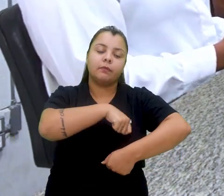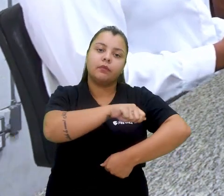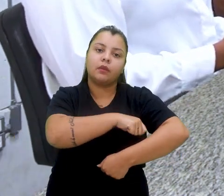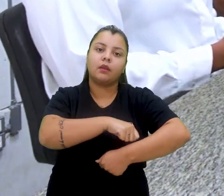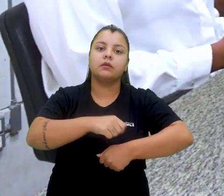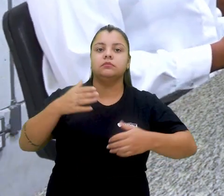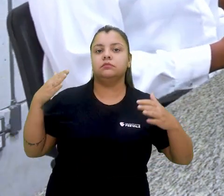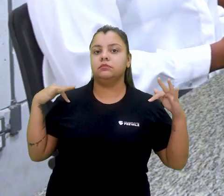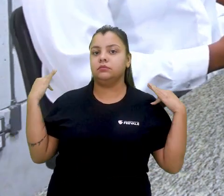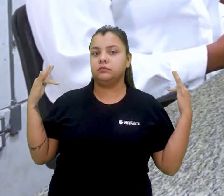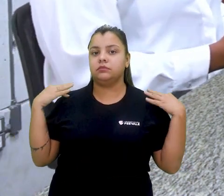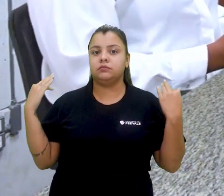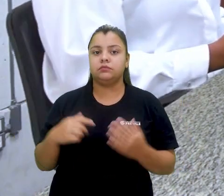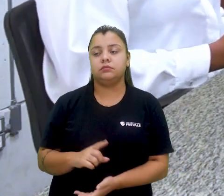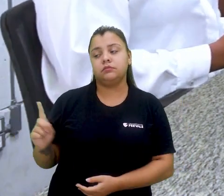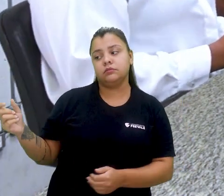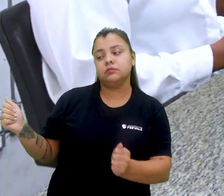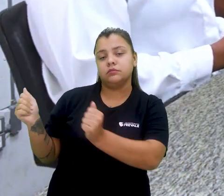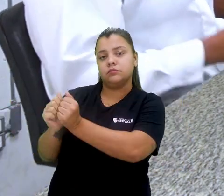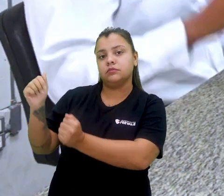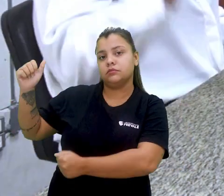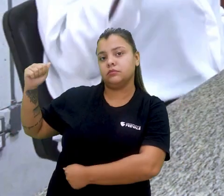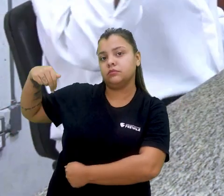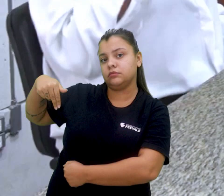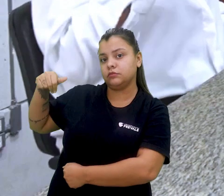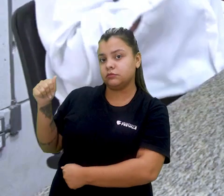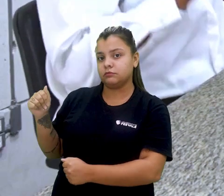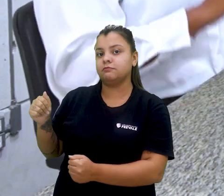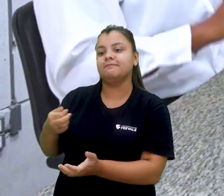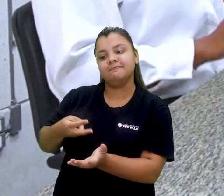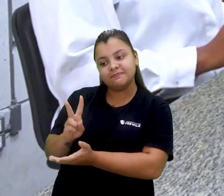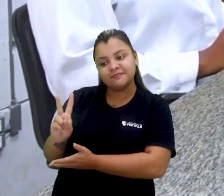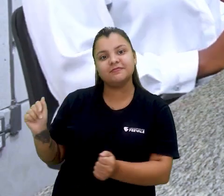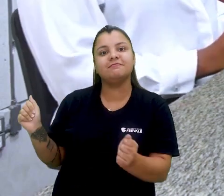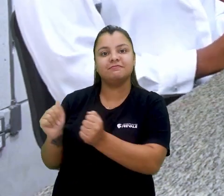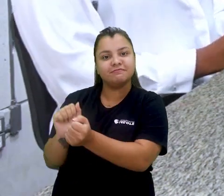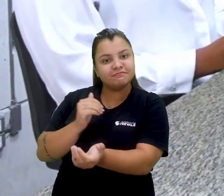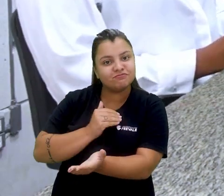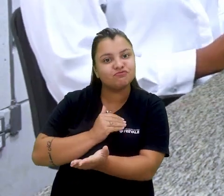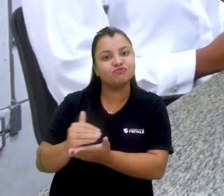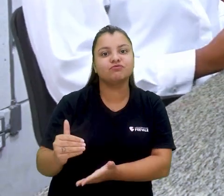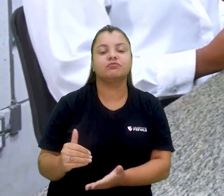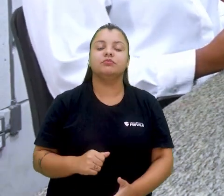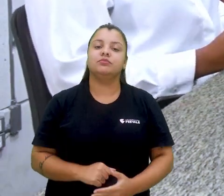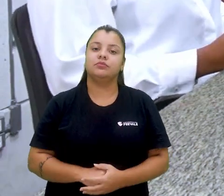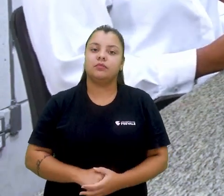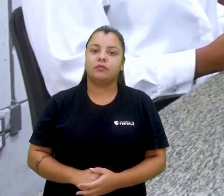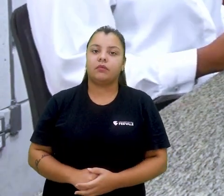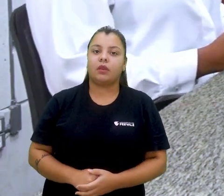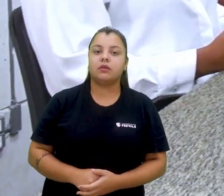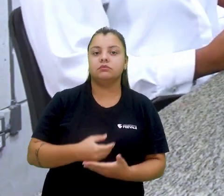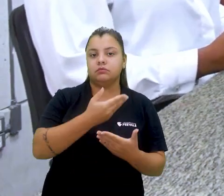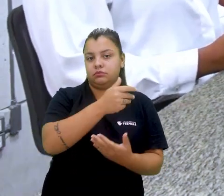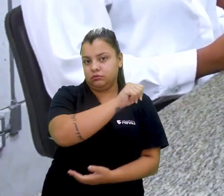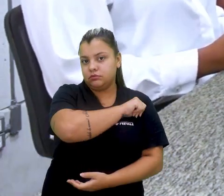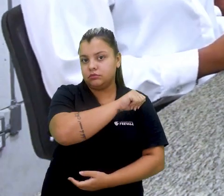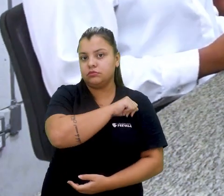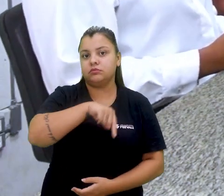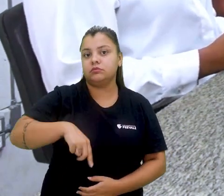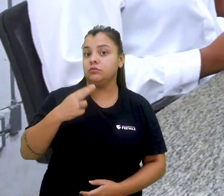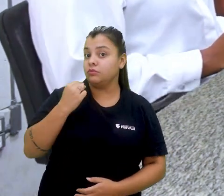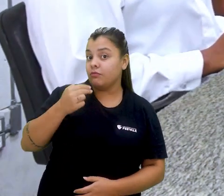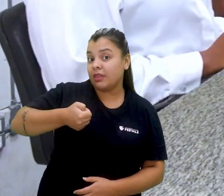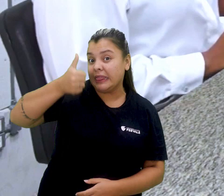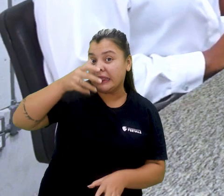Ana Cláudia né minha minha co-apresentador desde o início né aluna do curso de nutrição aliás